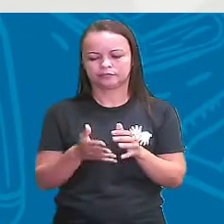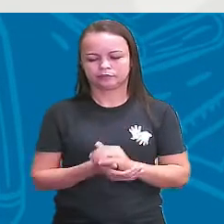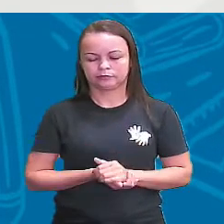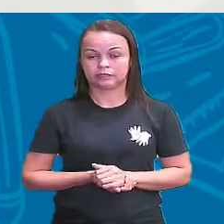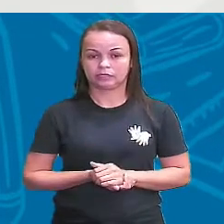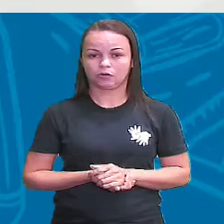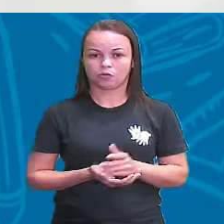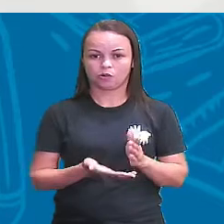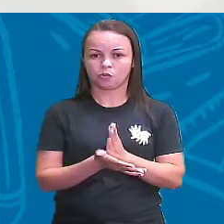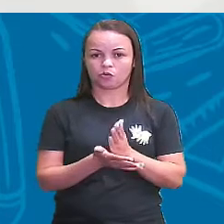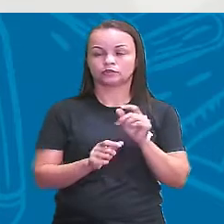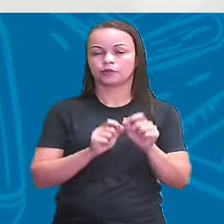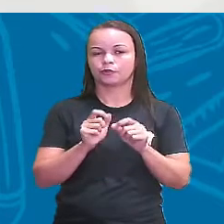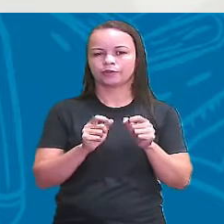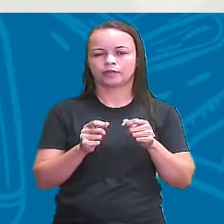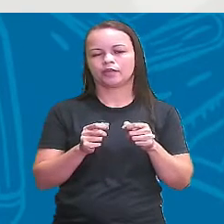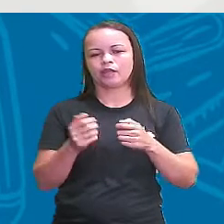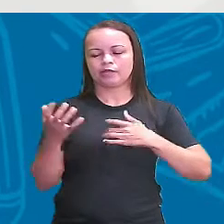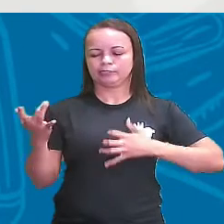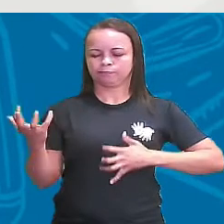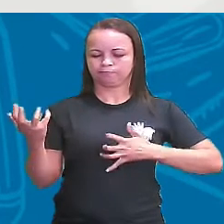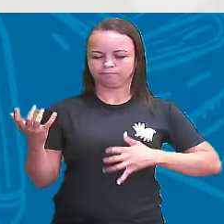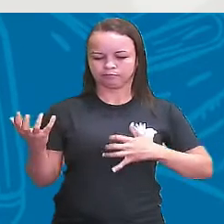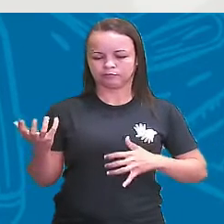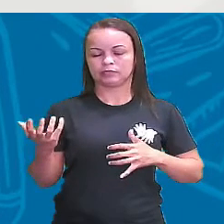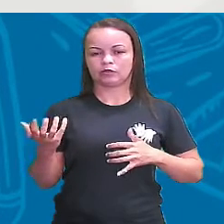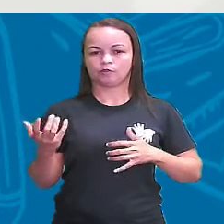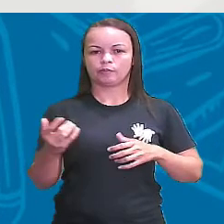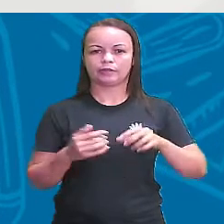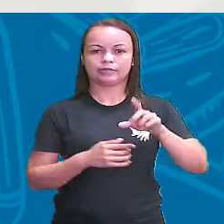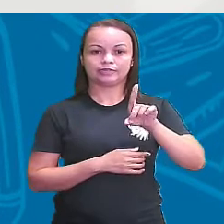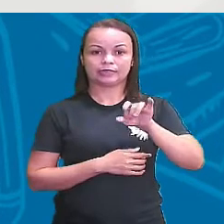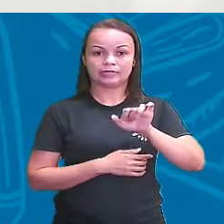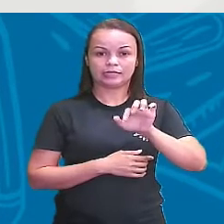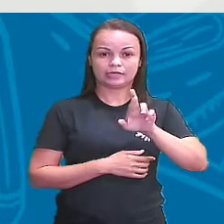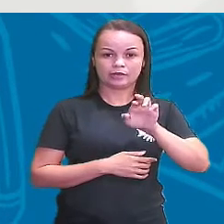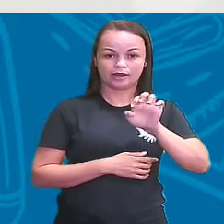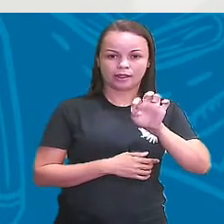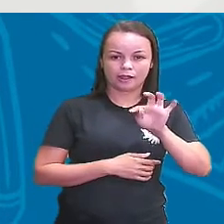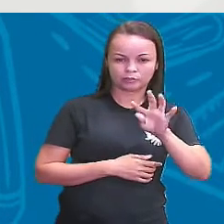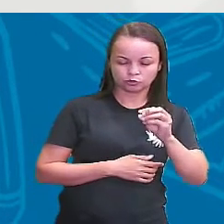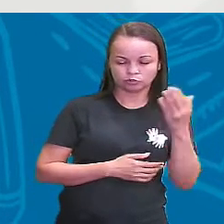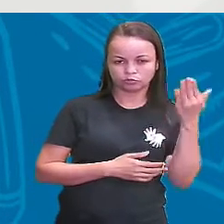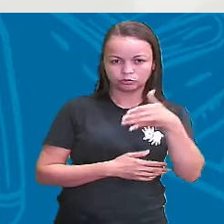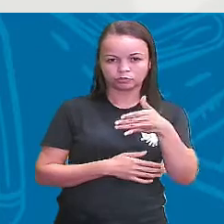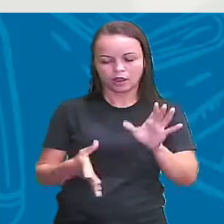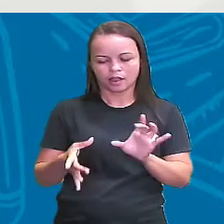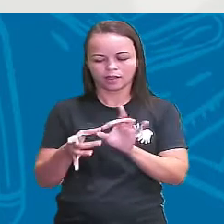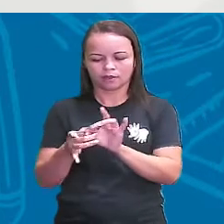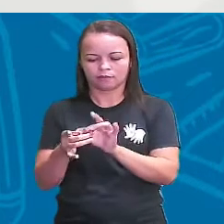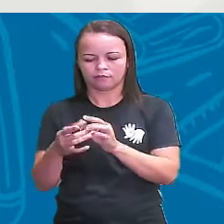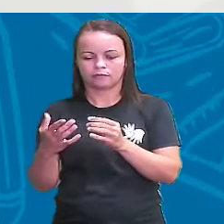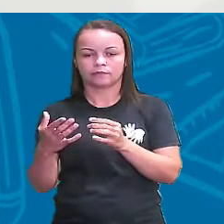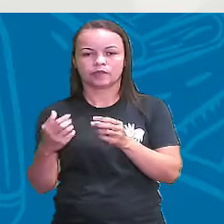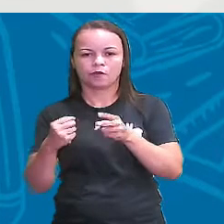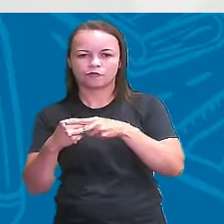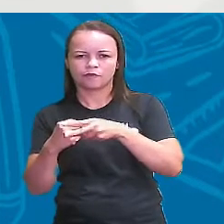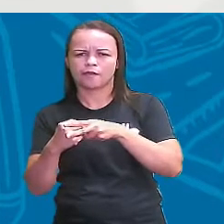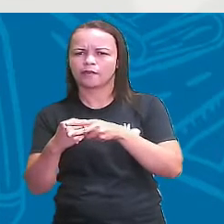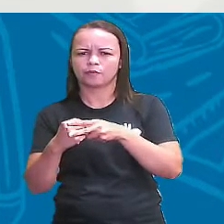guitarra elétrica, é o meu complemento direto. Ela está sendo ligada ao verbo sem